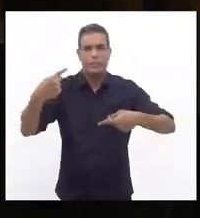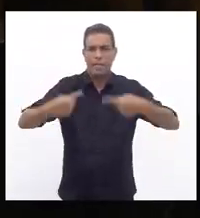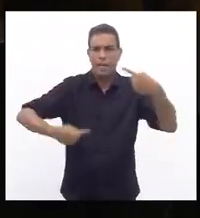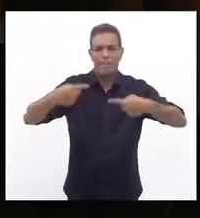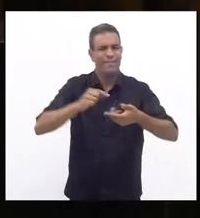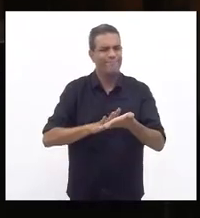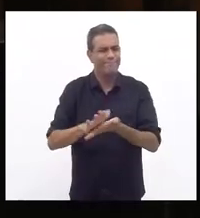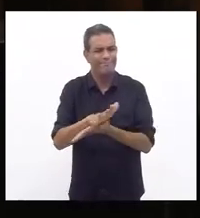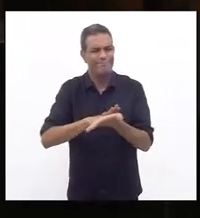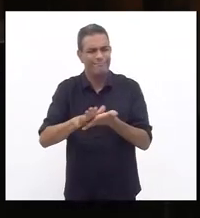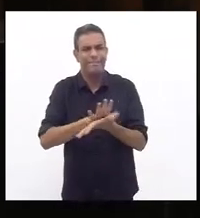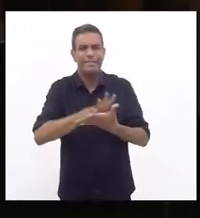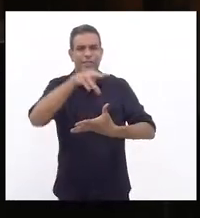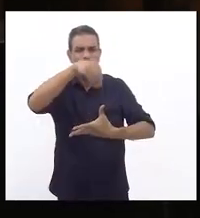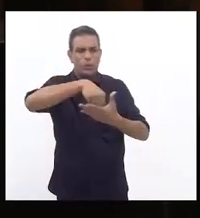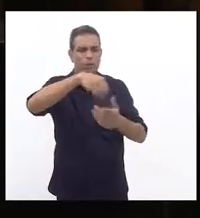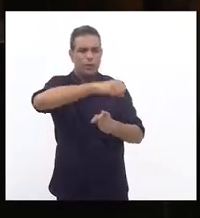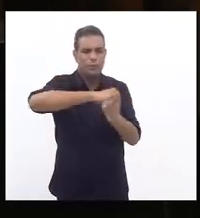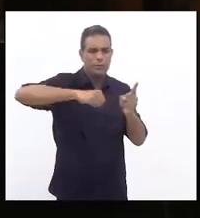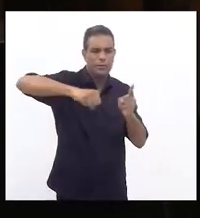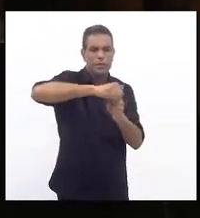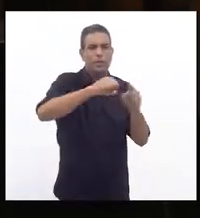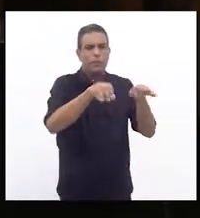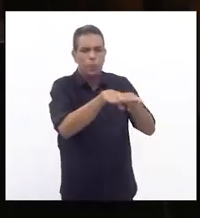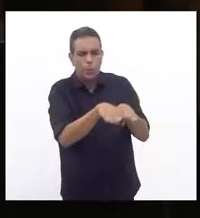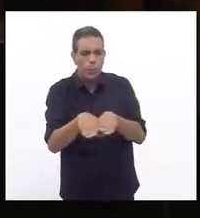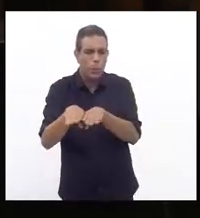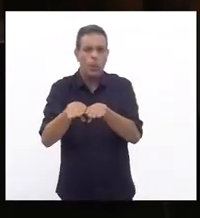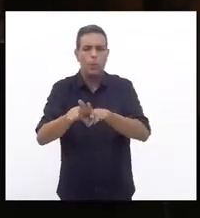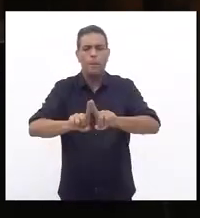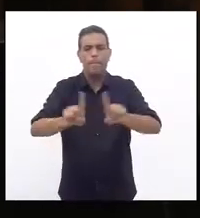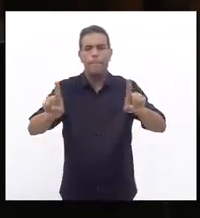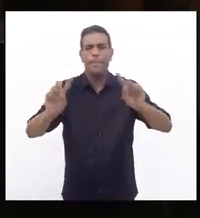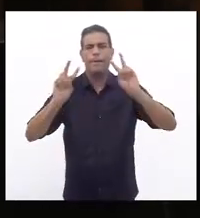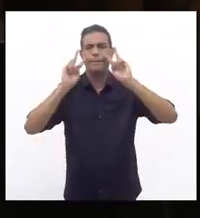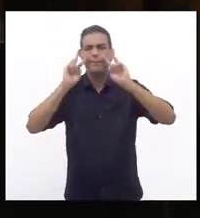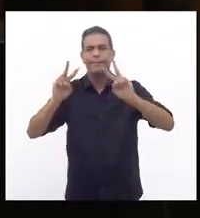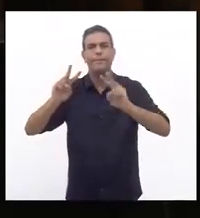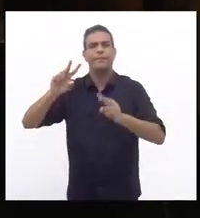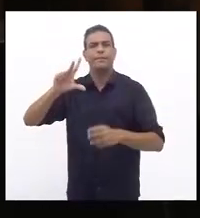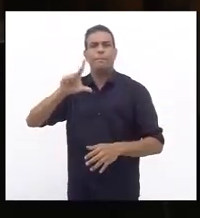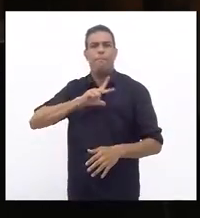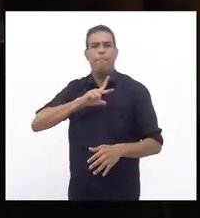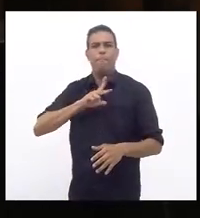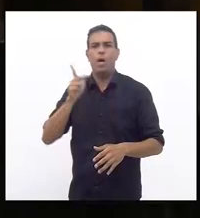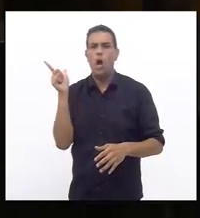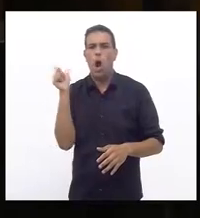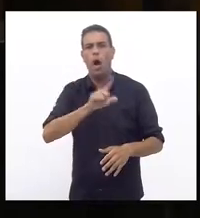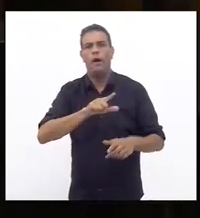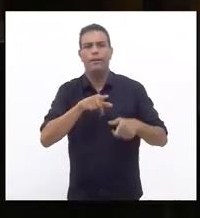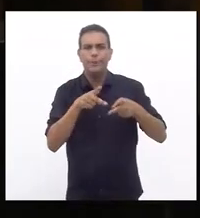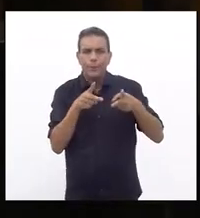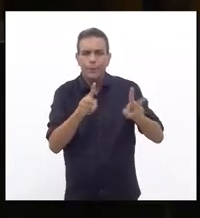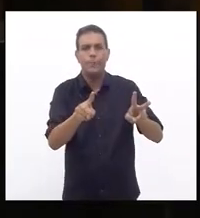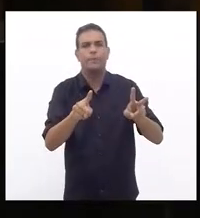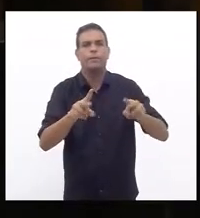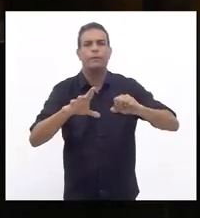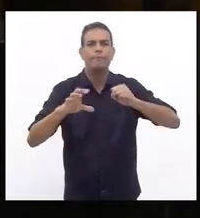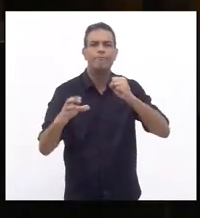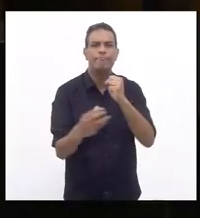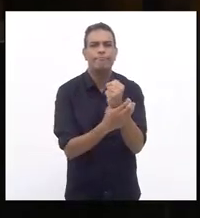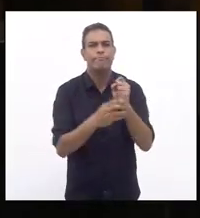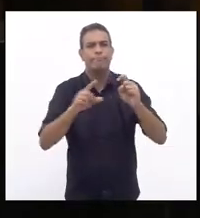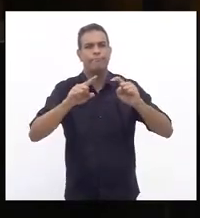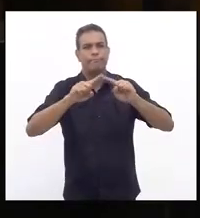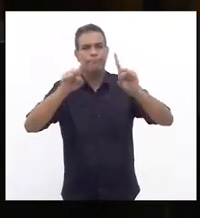debate na sociedade de maneira concreta, mas, uma vez privatizada, a gente precisa resguardar esses empregos